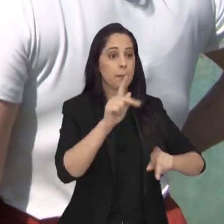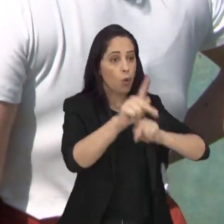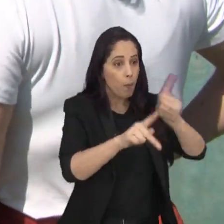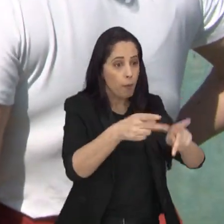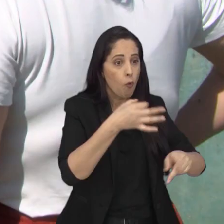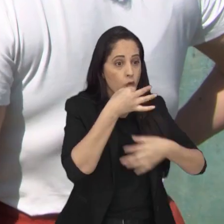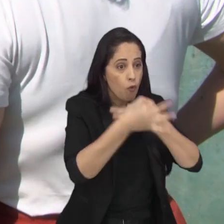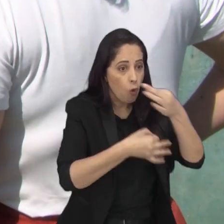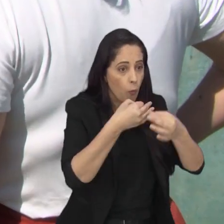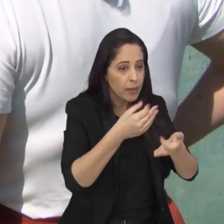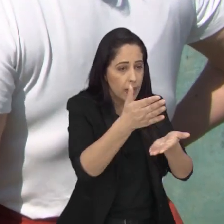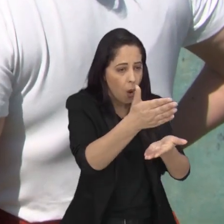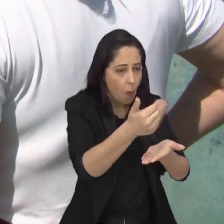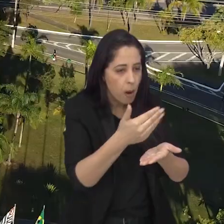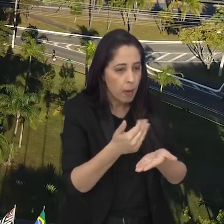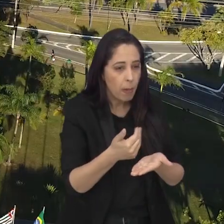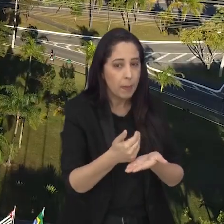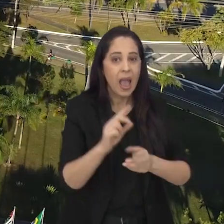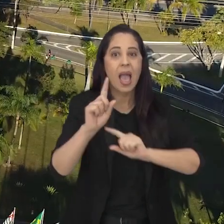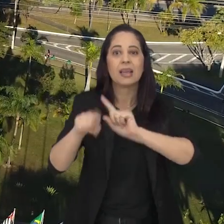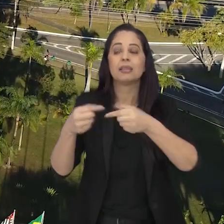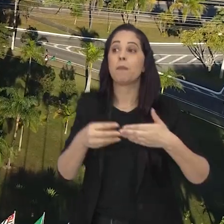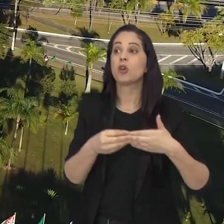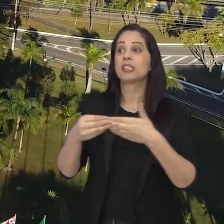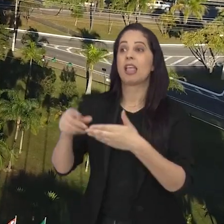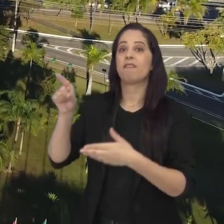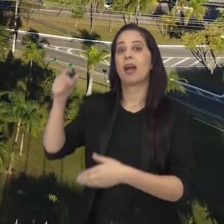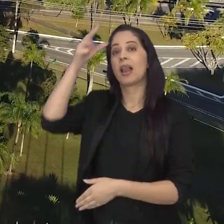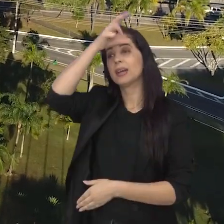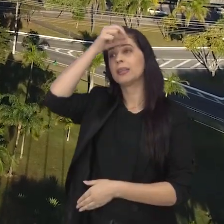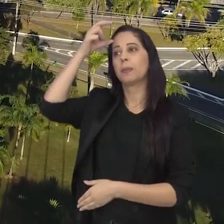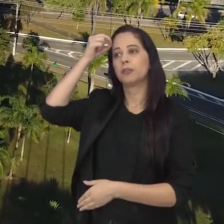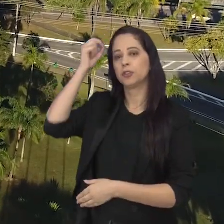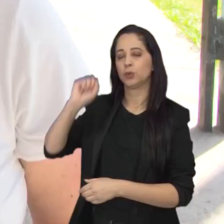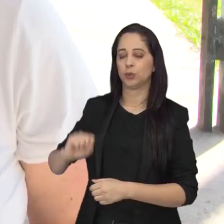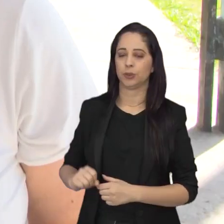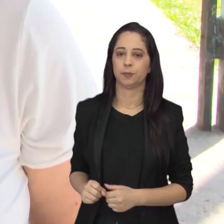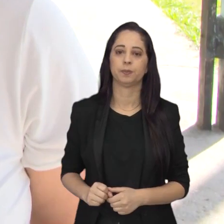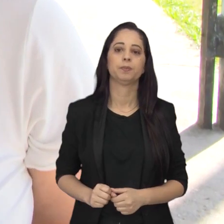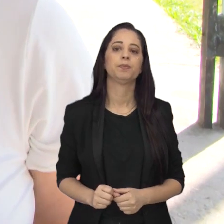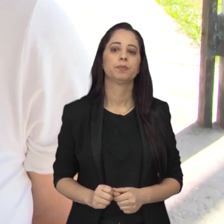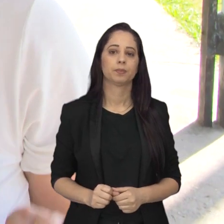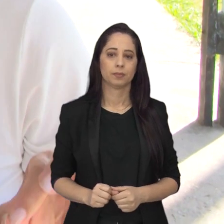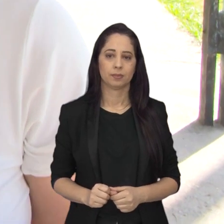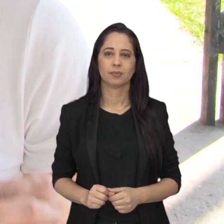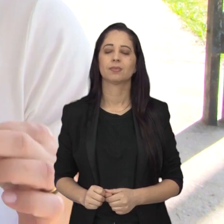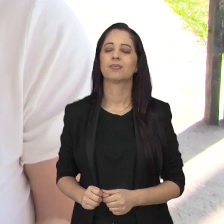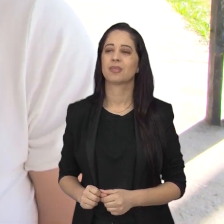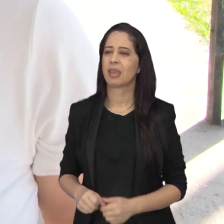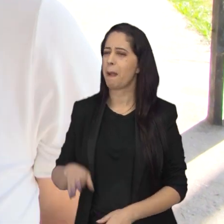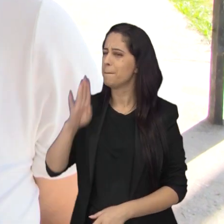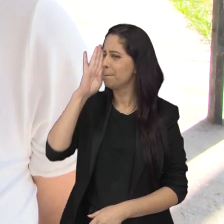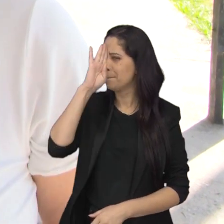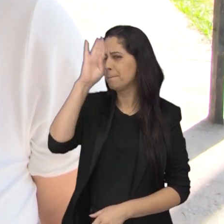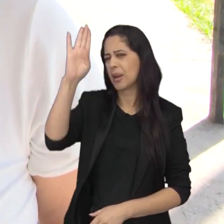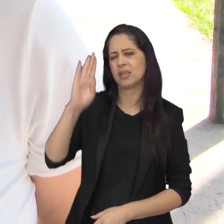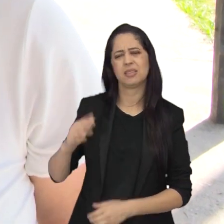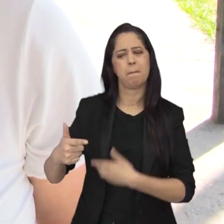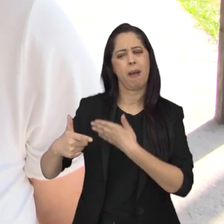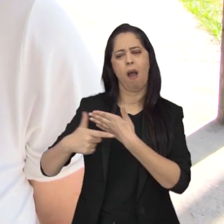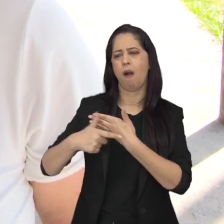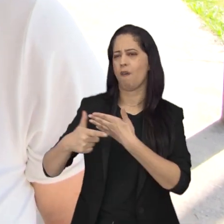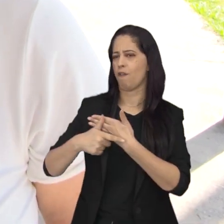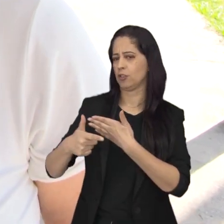representar os eleitores e levar até a prefeitura as demandas da cidade. Eu acho que é uma das principais funções,